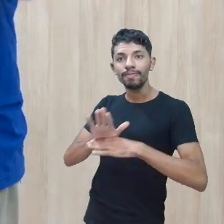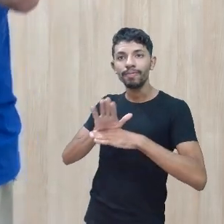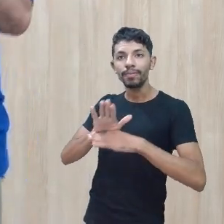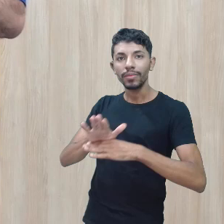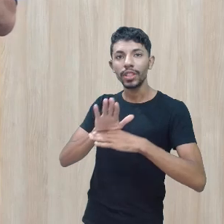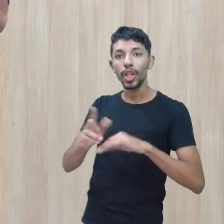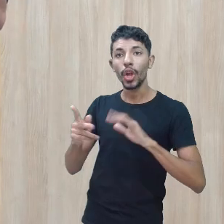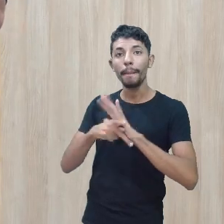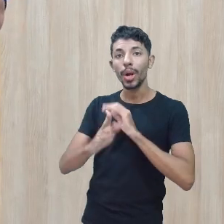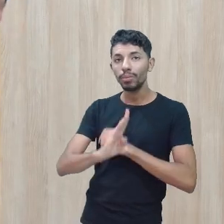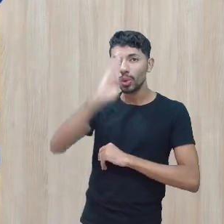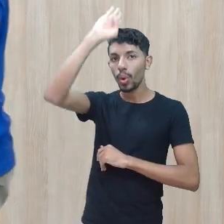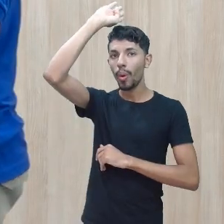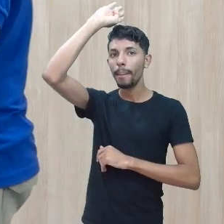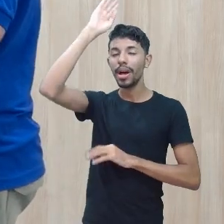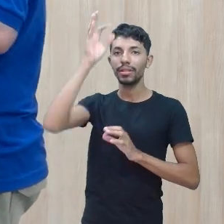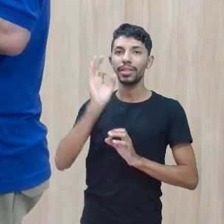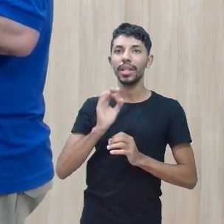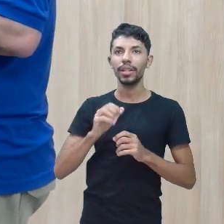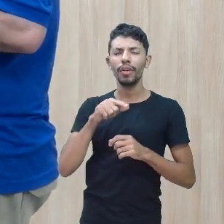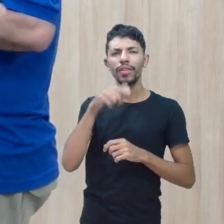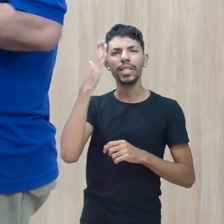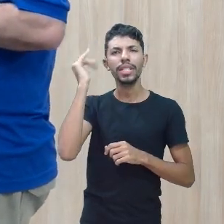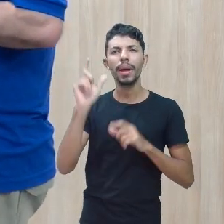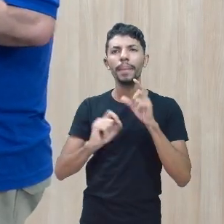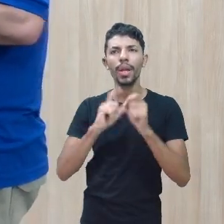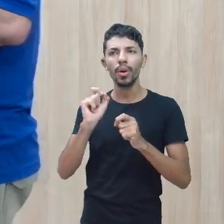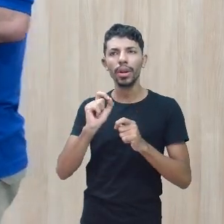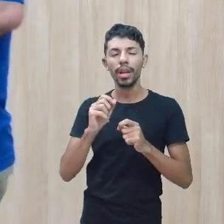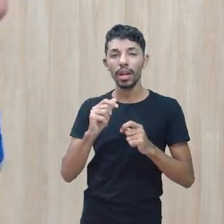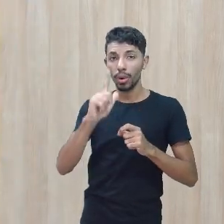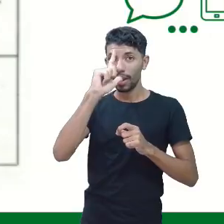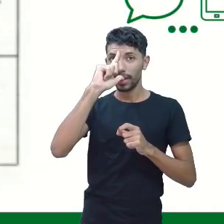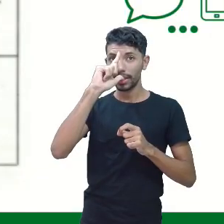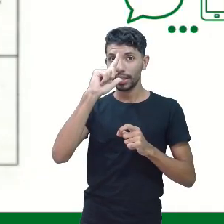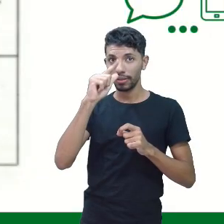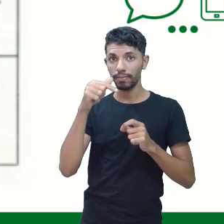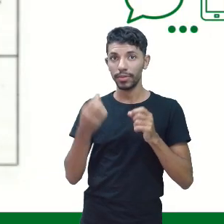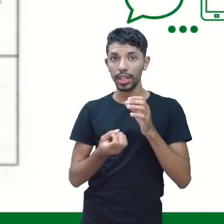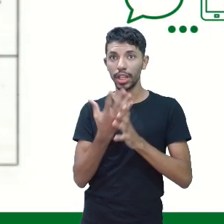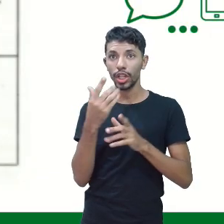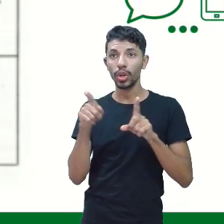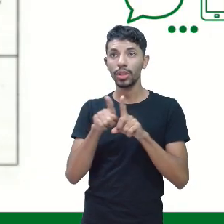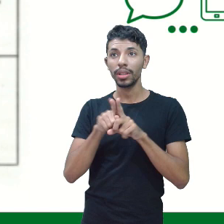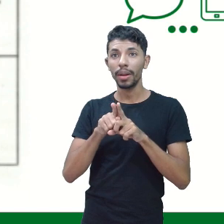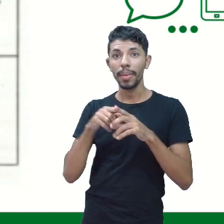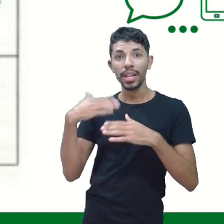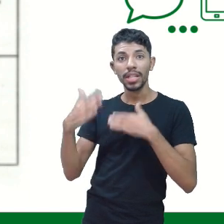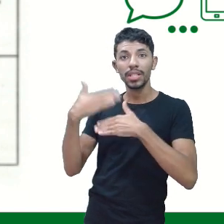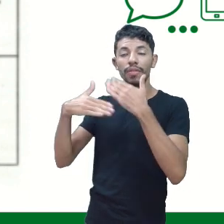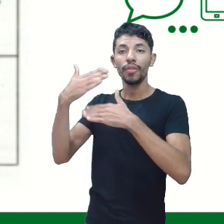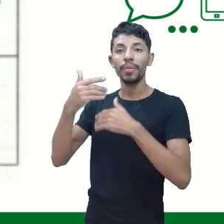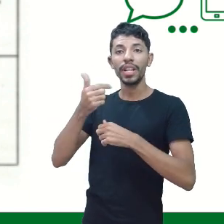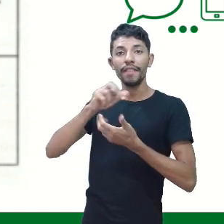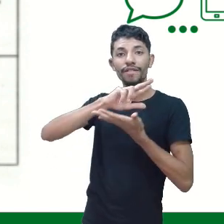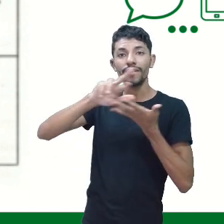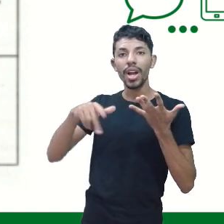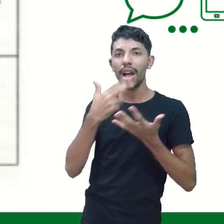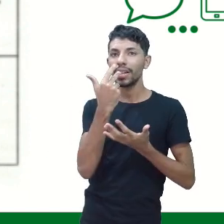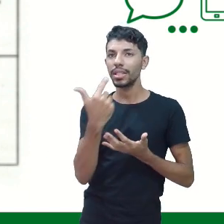Você sabia, por exemplo, que a partir do latim nós temos o desenvolvimento de vários